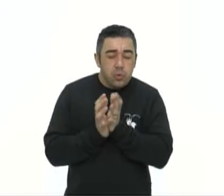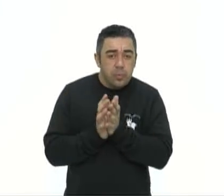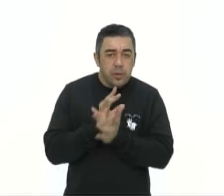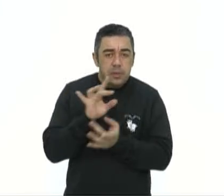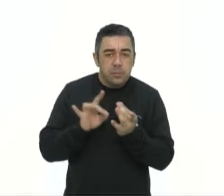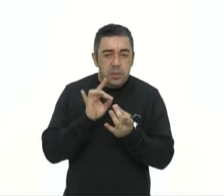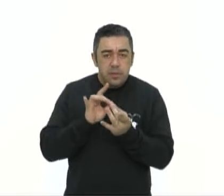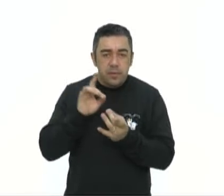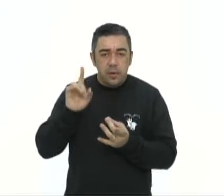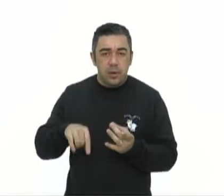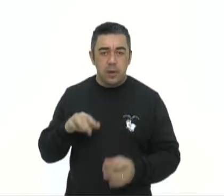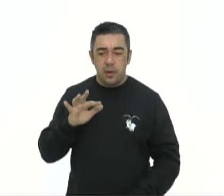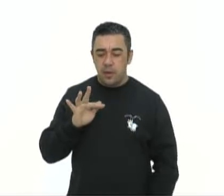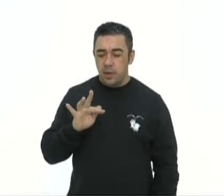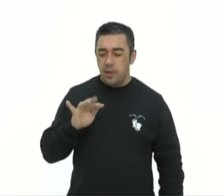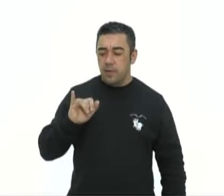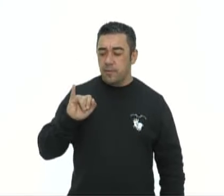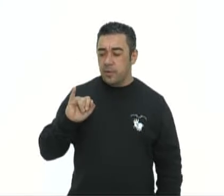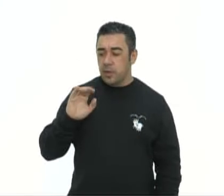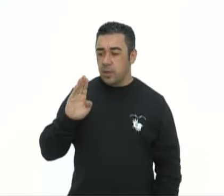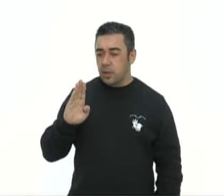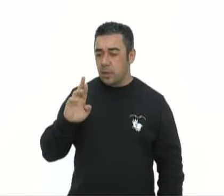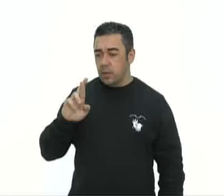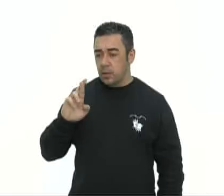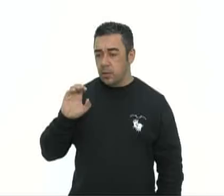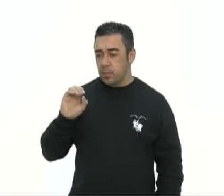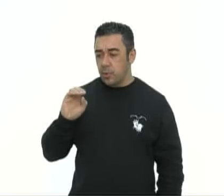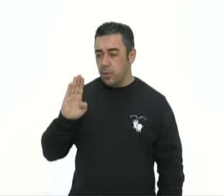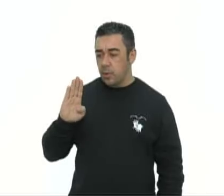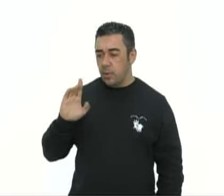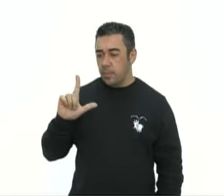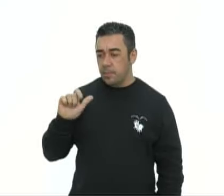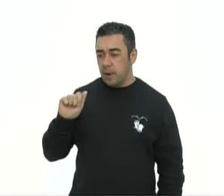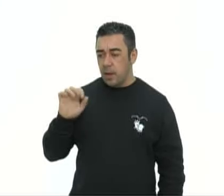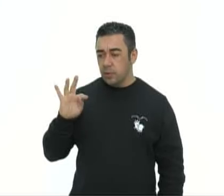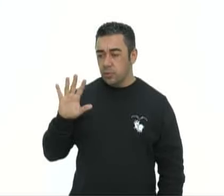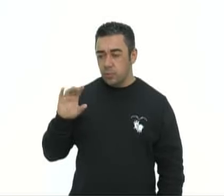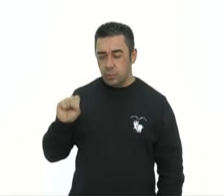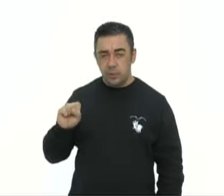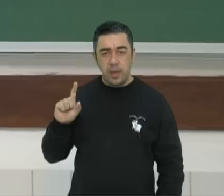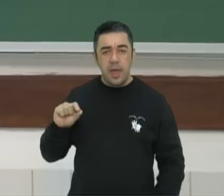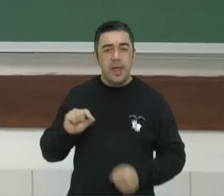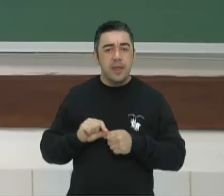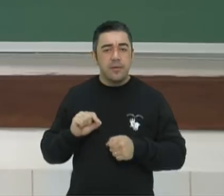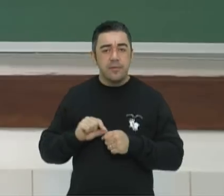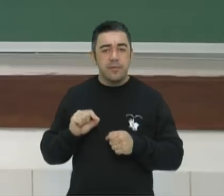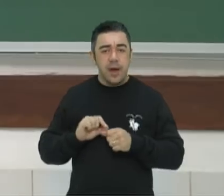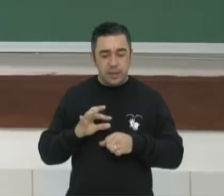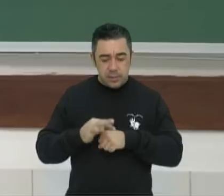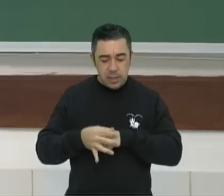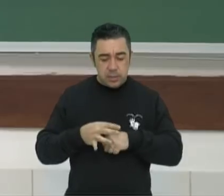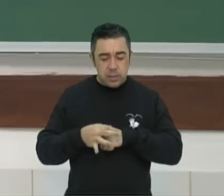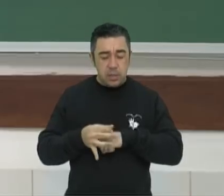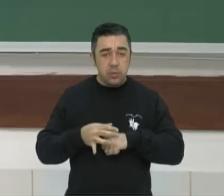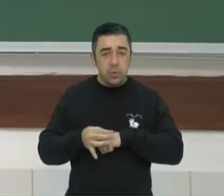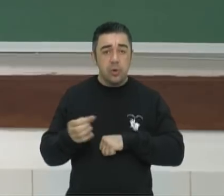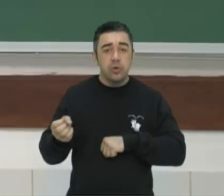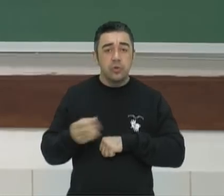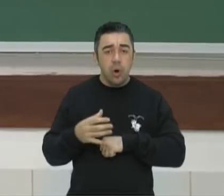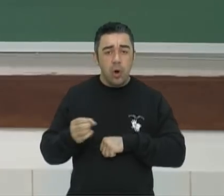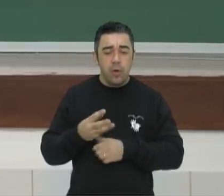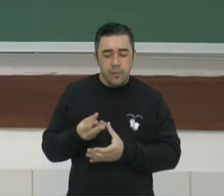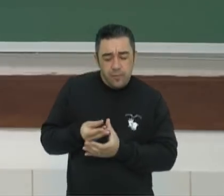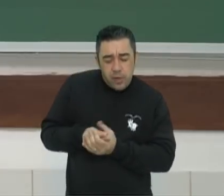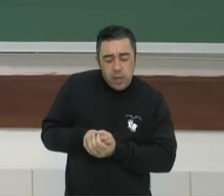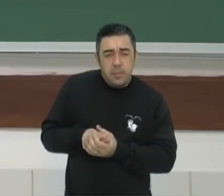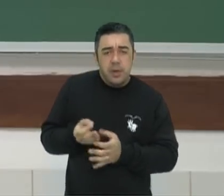especiais chamadas de fibroblastos, tá? Eles atuam na regeneração do tecido. Então, assim, eles estão produzindo ali células, fibras e